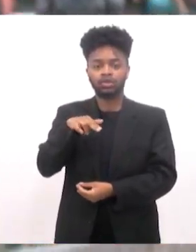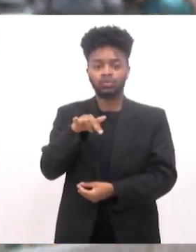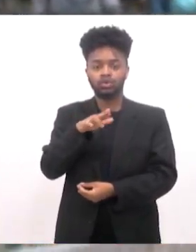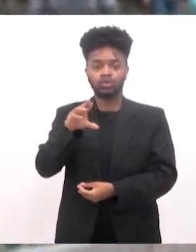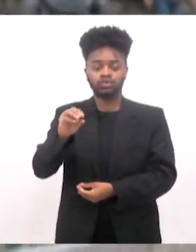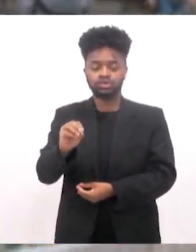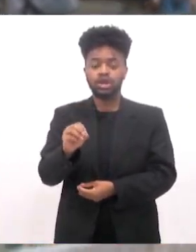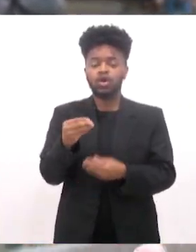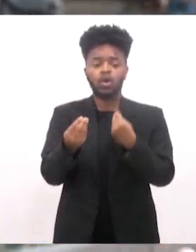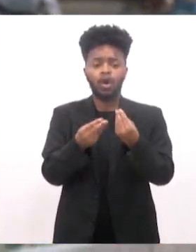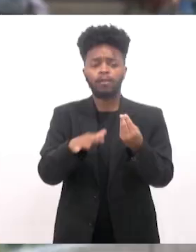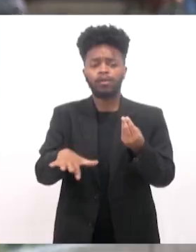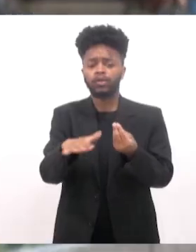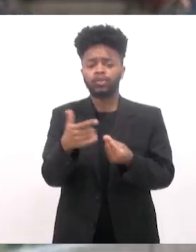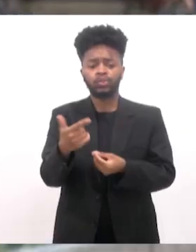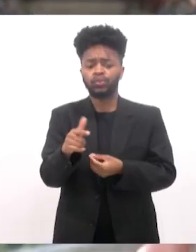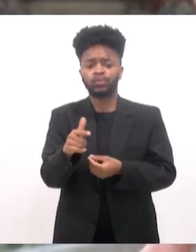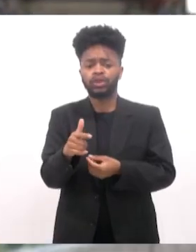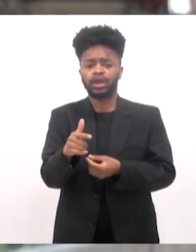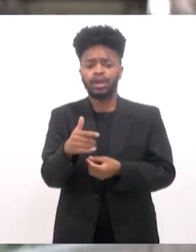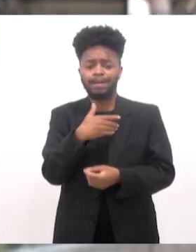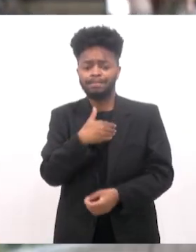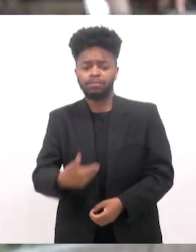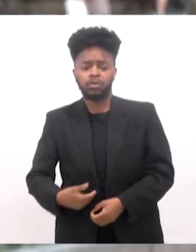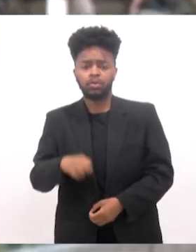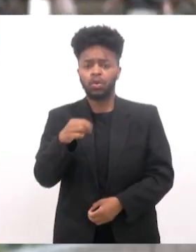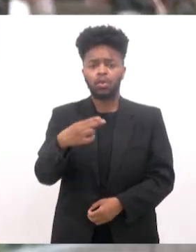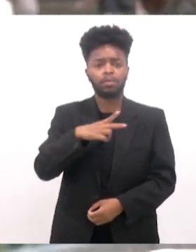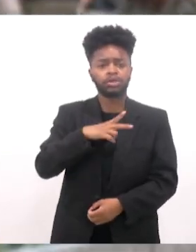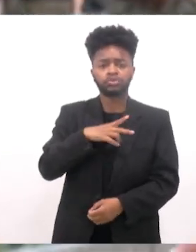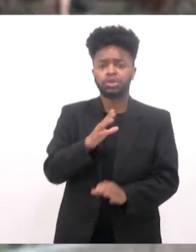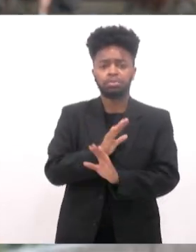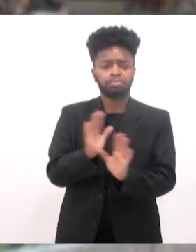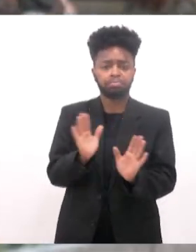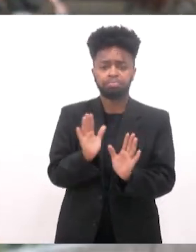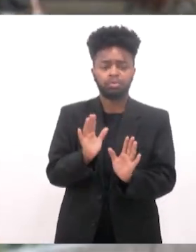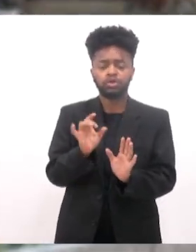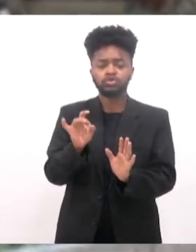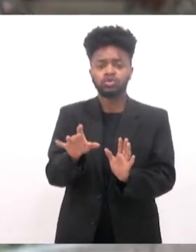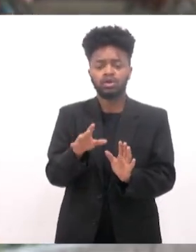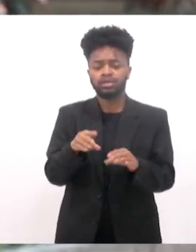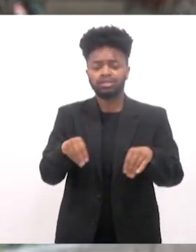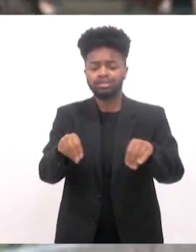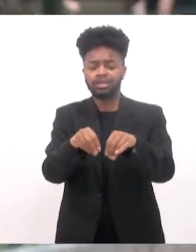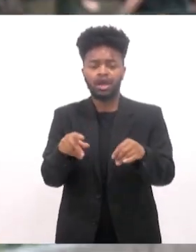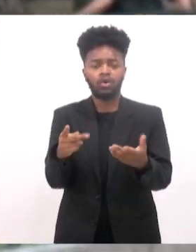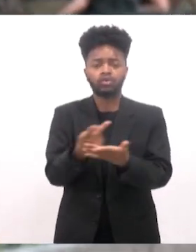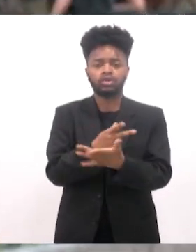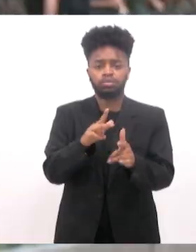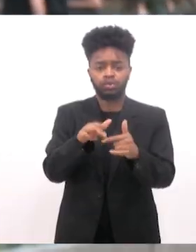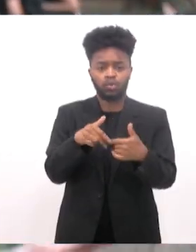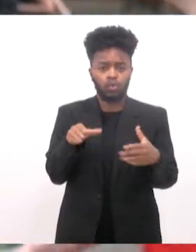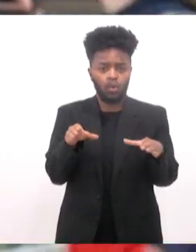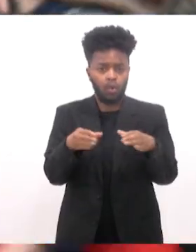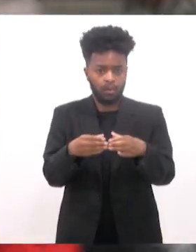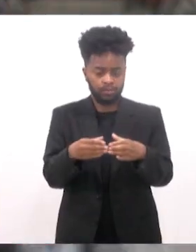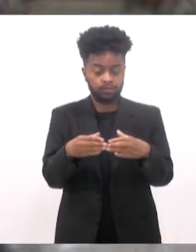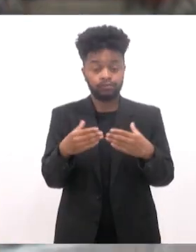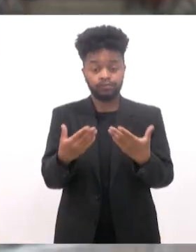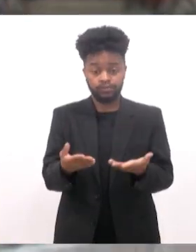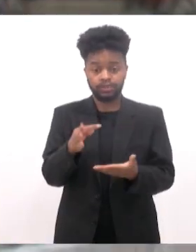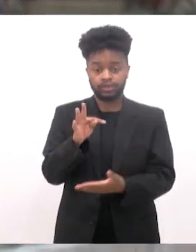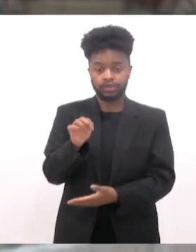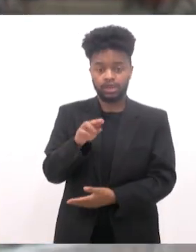propriedade pública, nem propriedade privada. Ela é uma terra que acontece por comunidade, né? E Terra